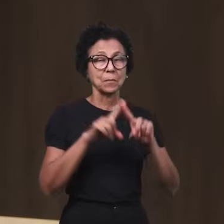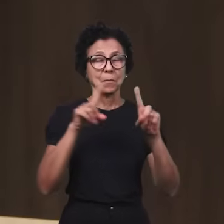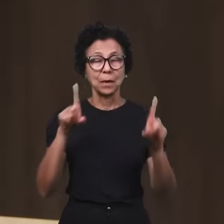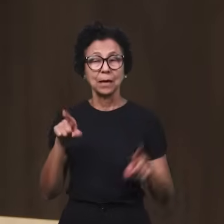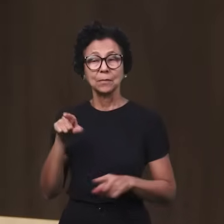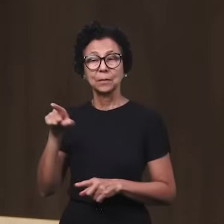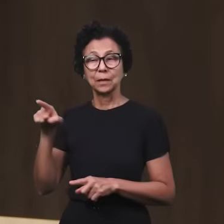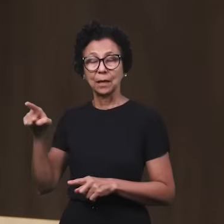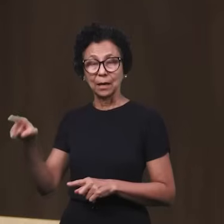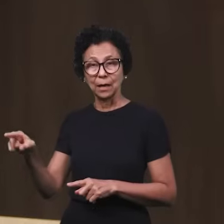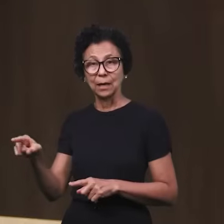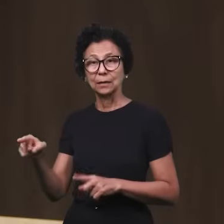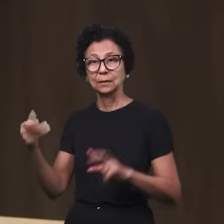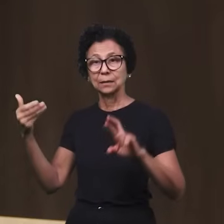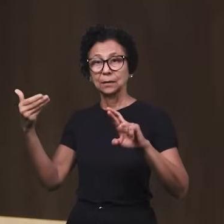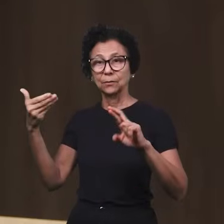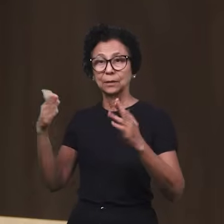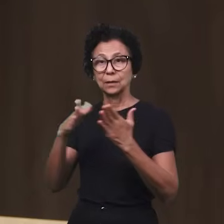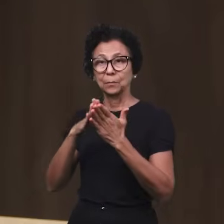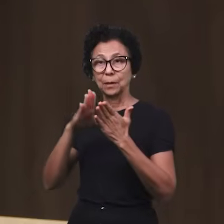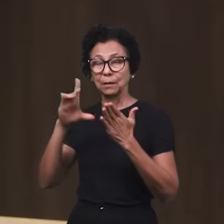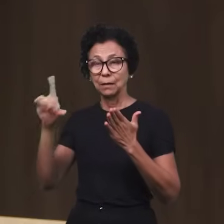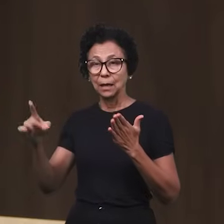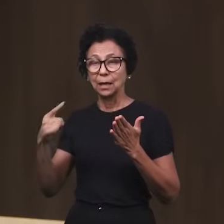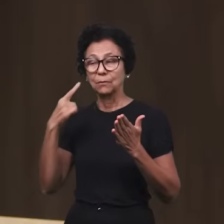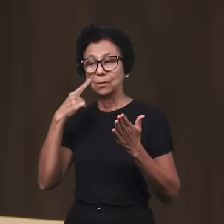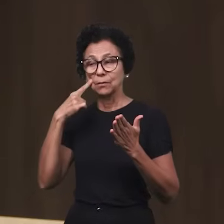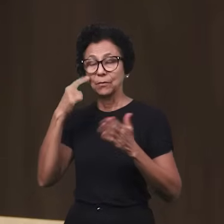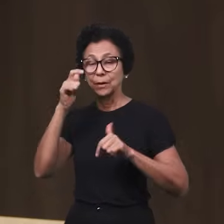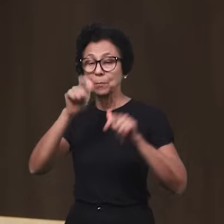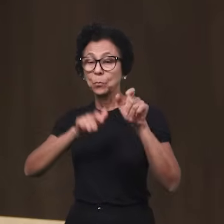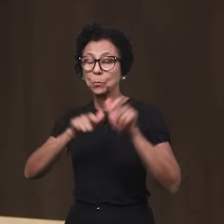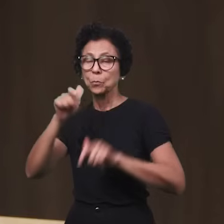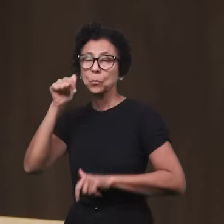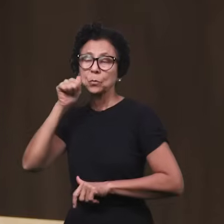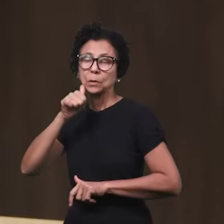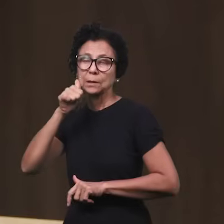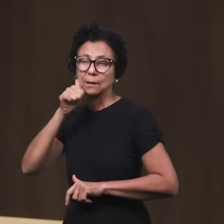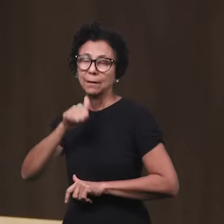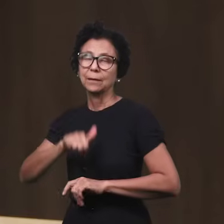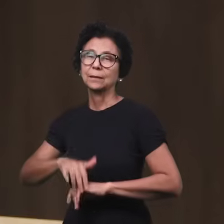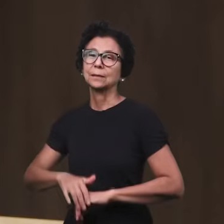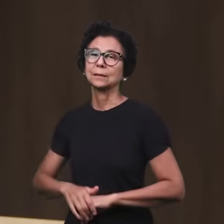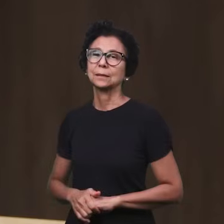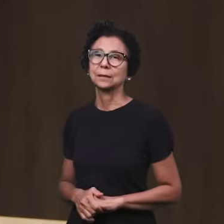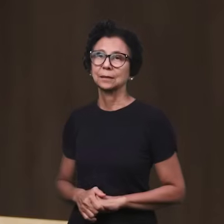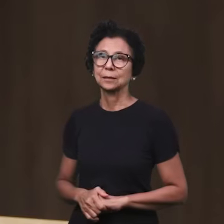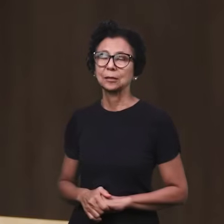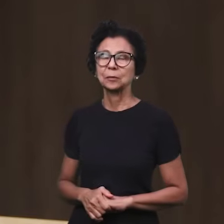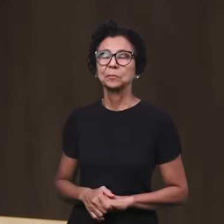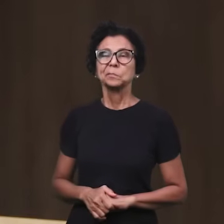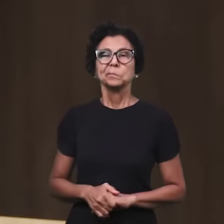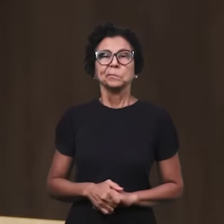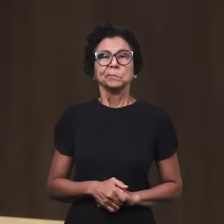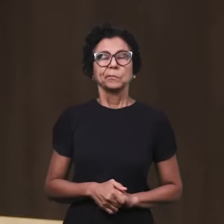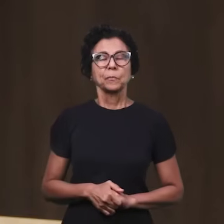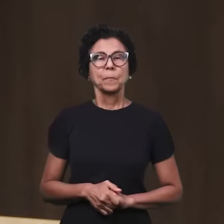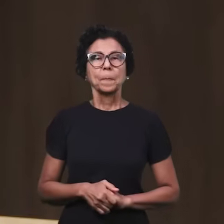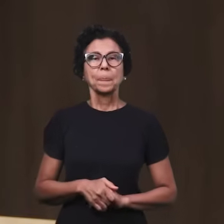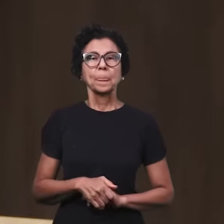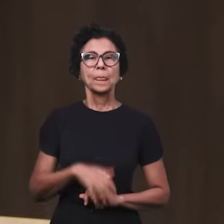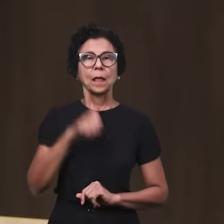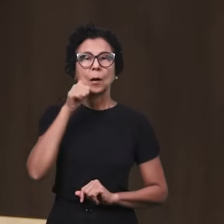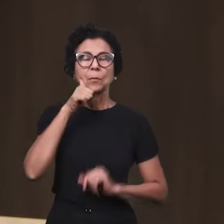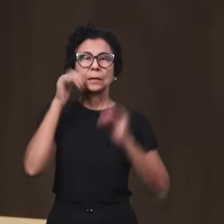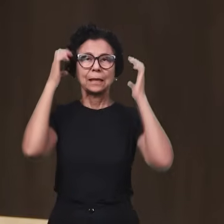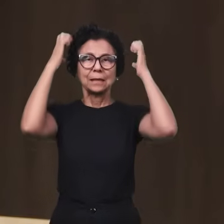Deus. Eu me lembrei no texto de Esther, quando ela se vestiu das vestes reais para se apresentar diante do